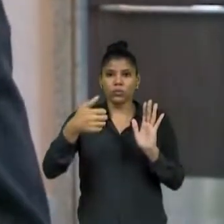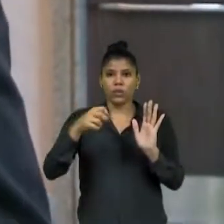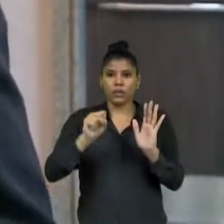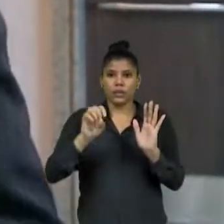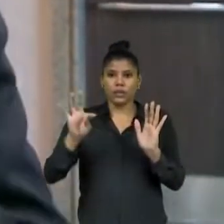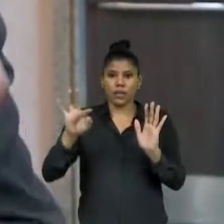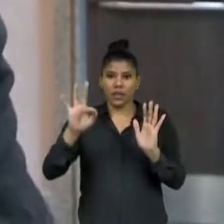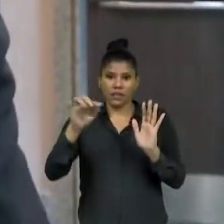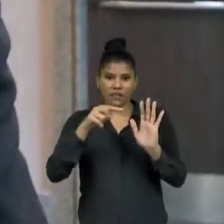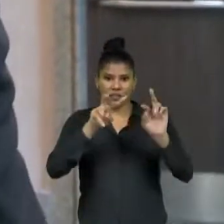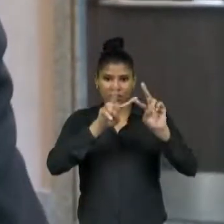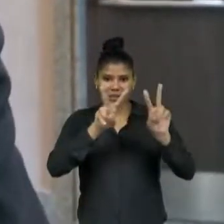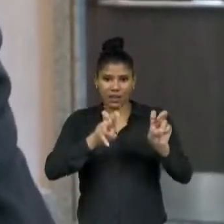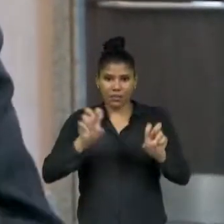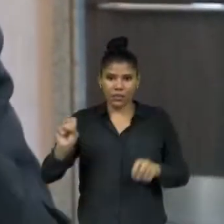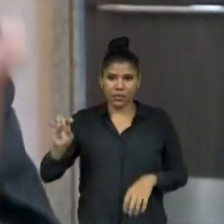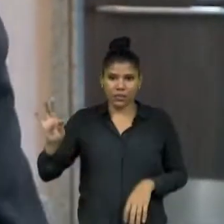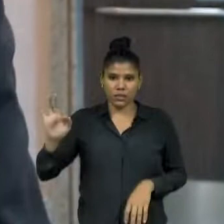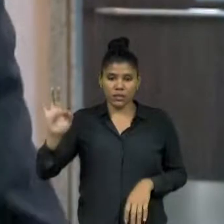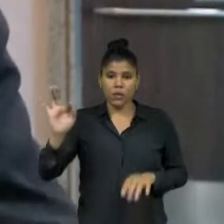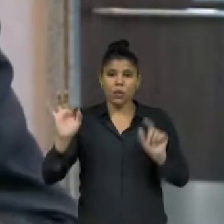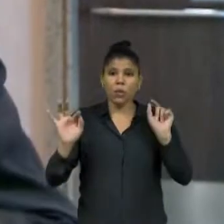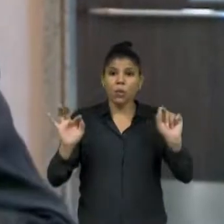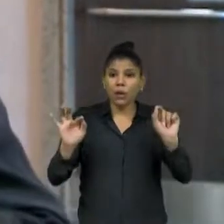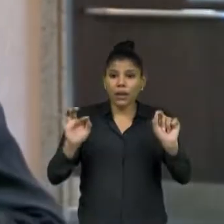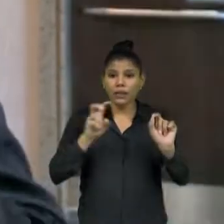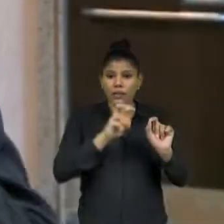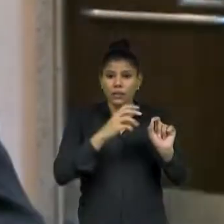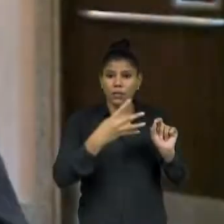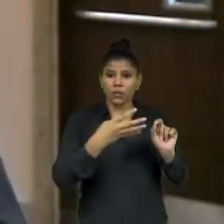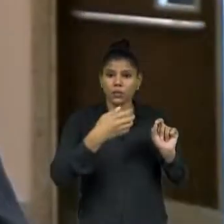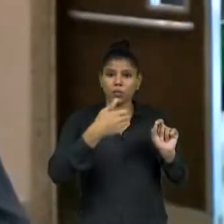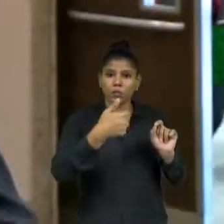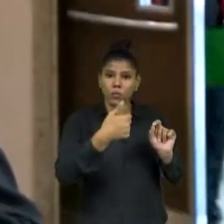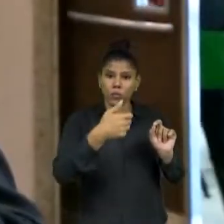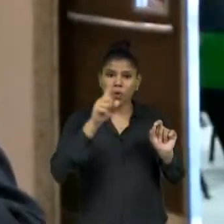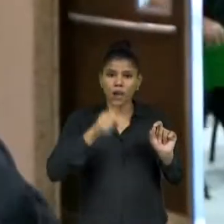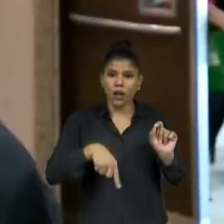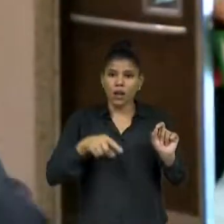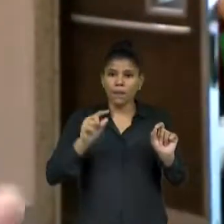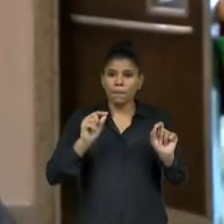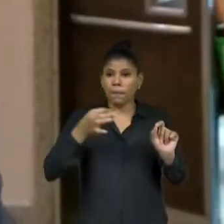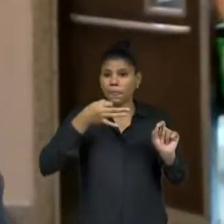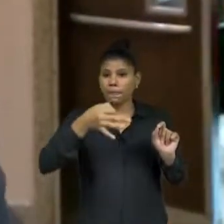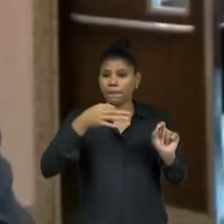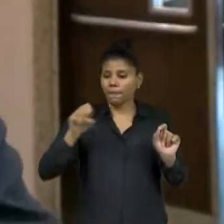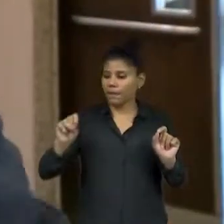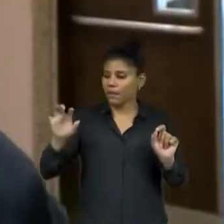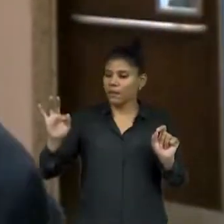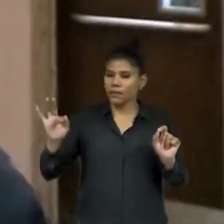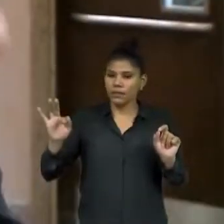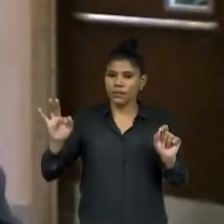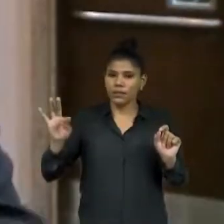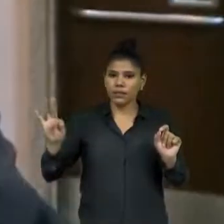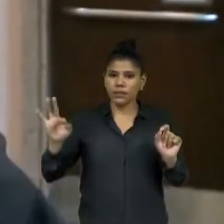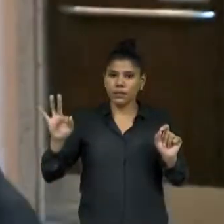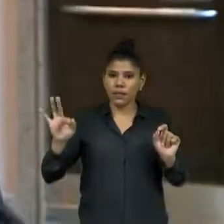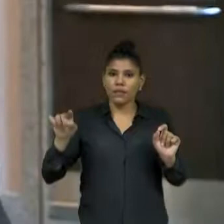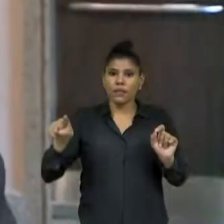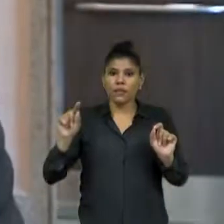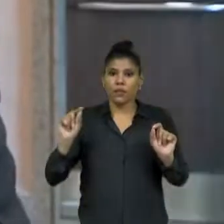541. Esse tema 541 nada mais é do que o STF dizendo para o poder público que ele tem o dever,